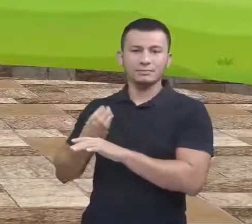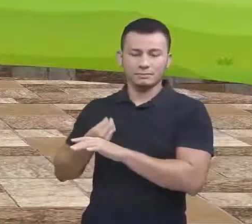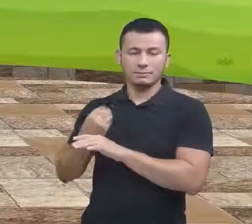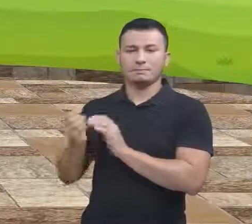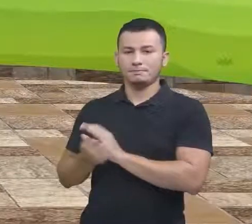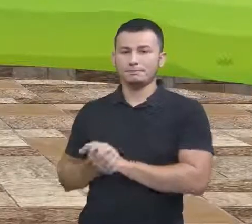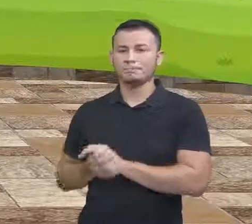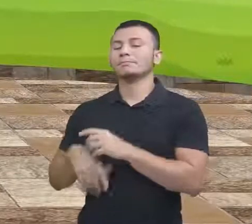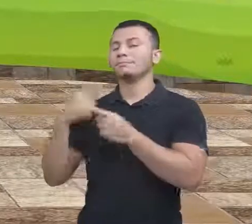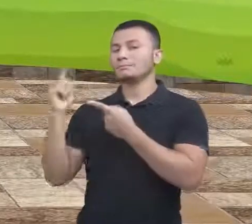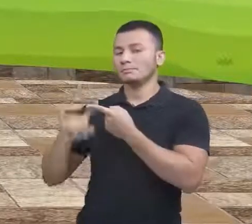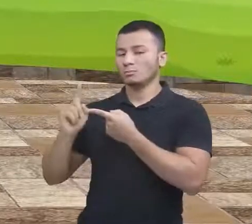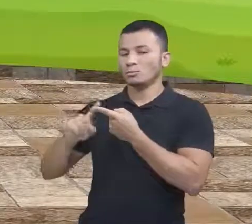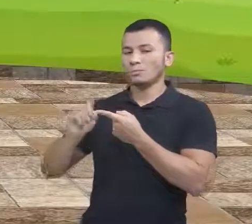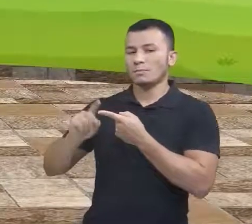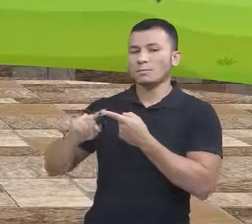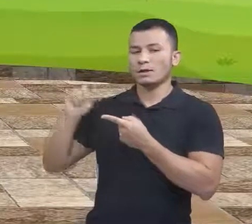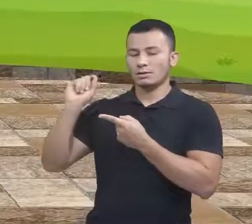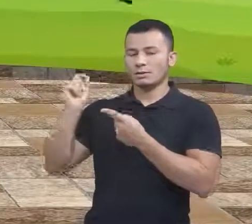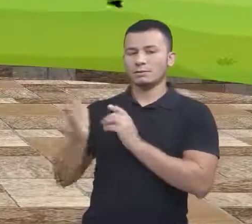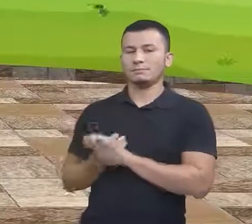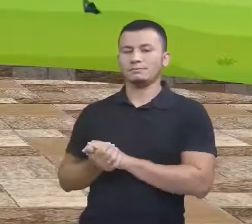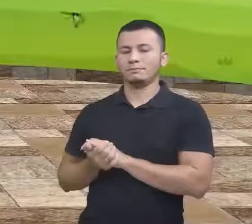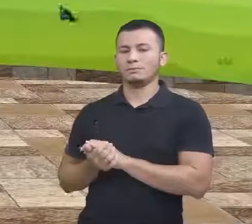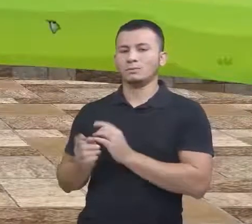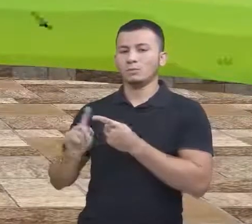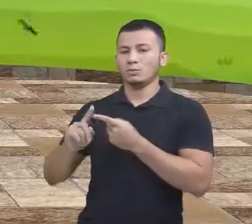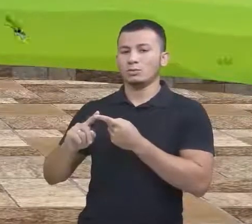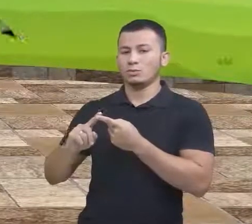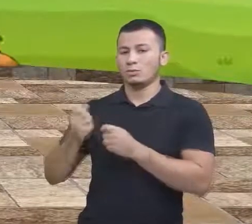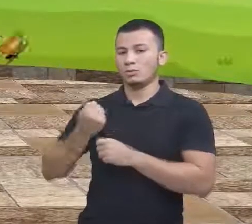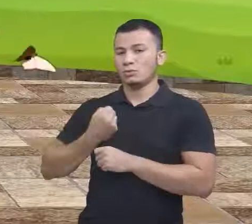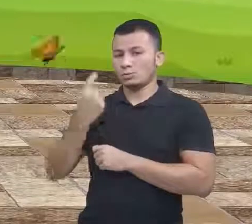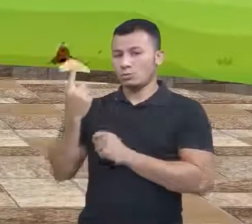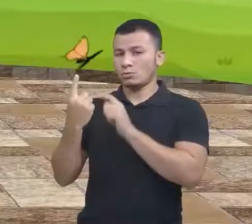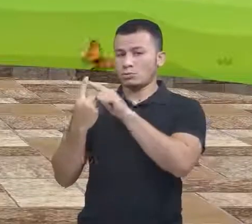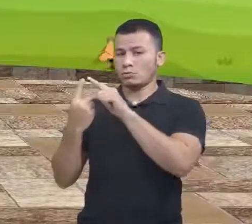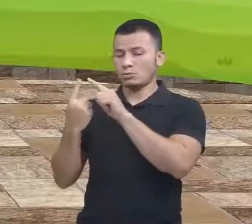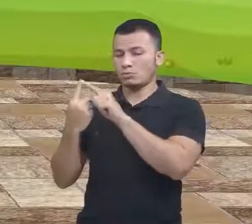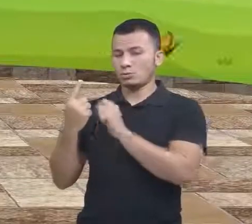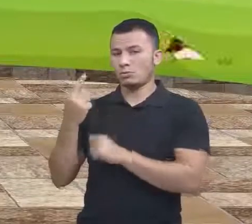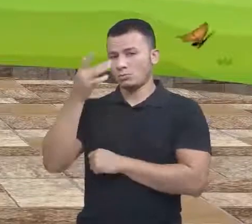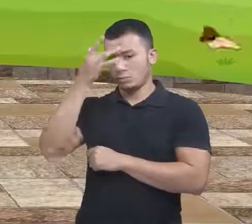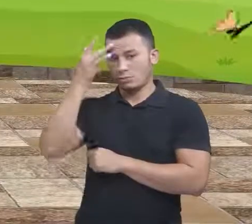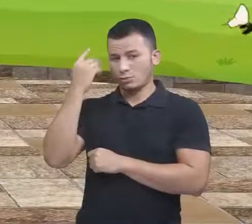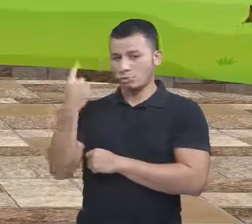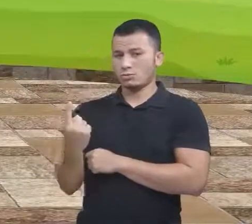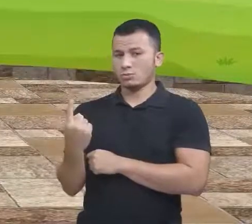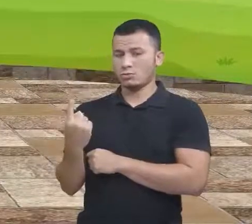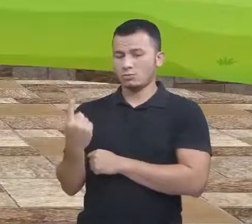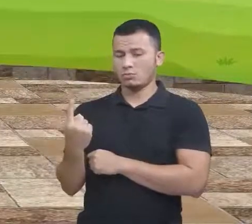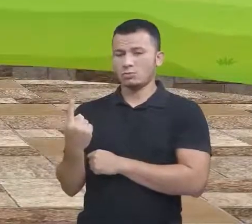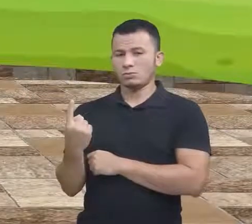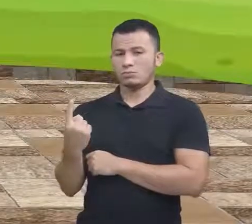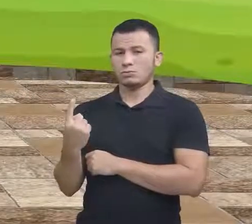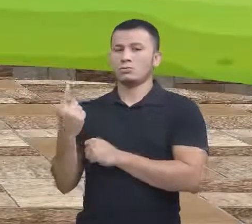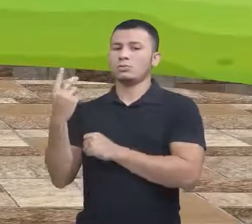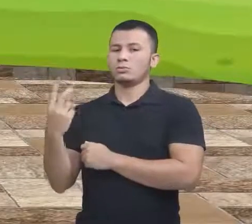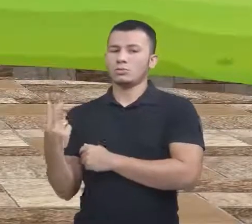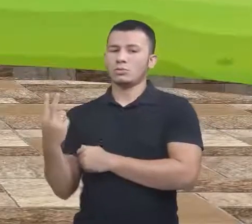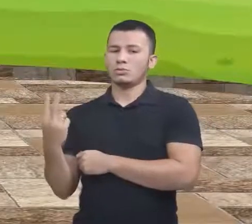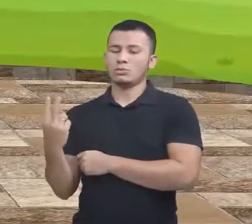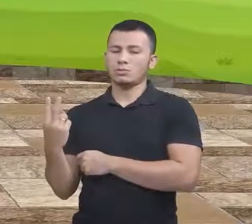primeiro apareceu habitantes número 1 o habitantes número